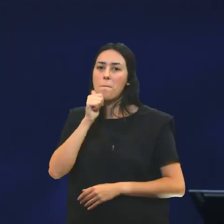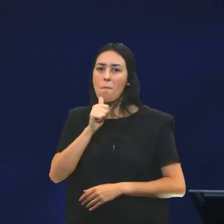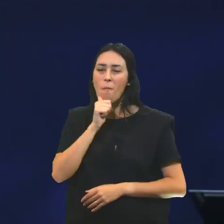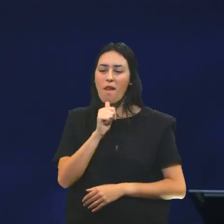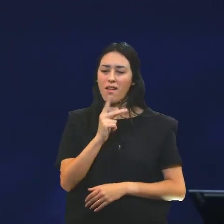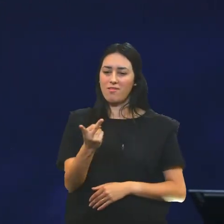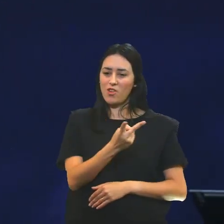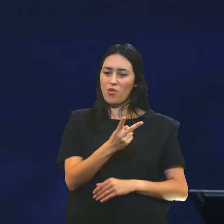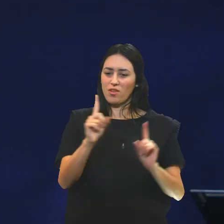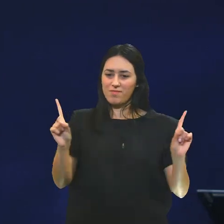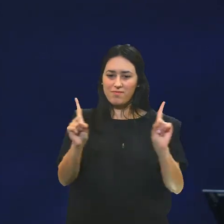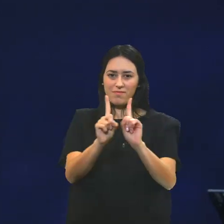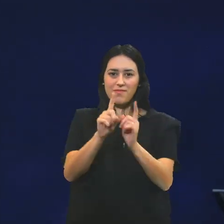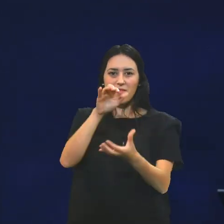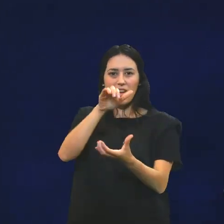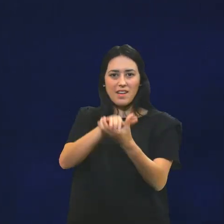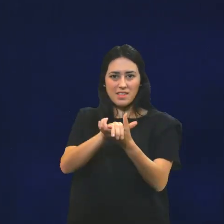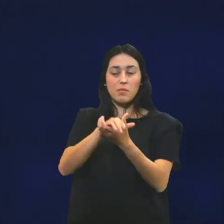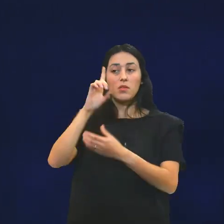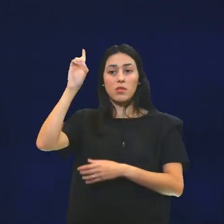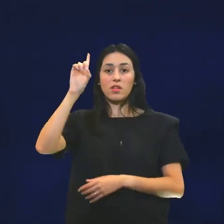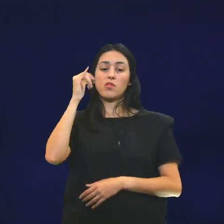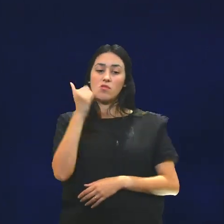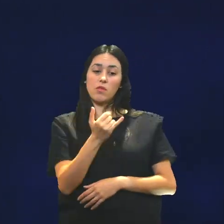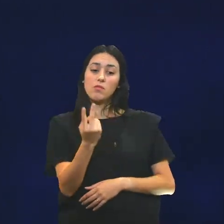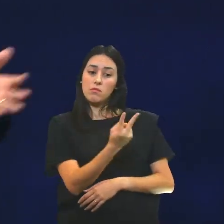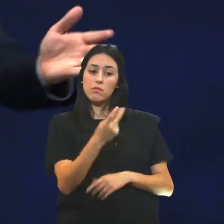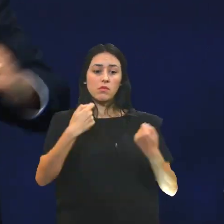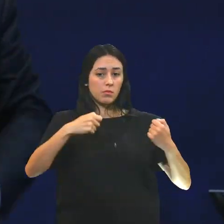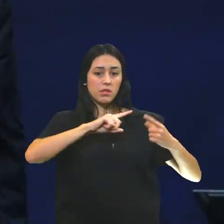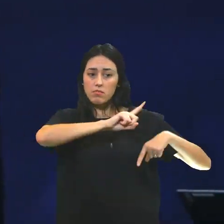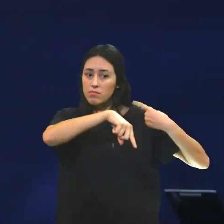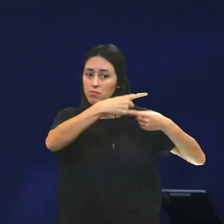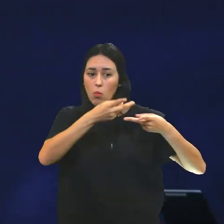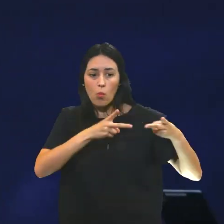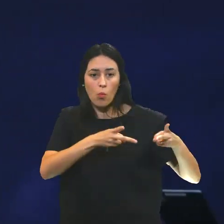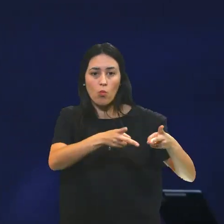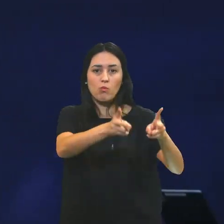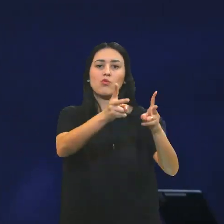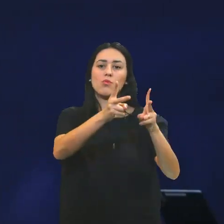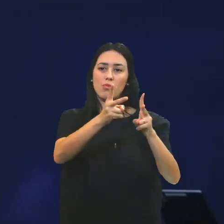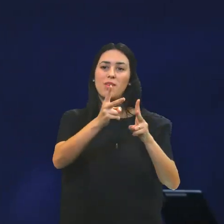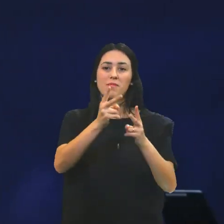em casamento e ainda disse: multipliquem-se. Tudo começa com uma família.